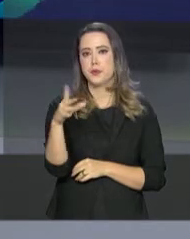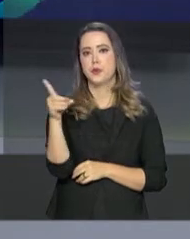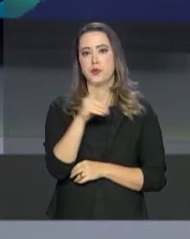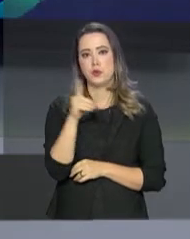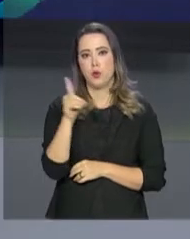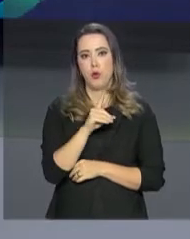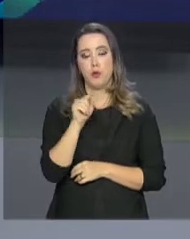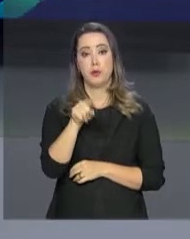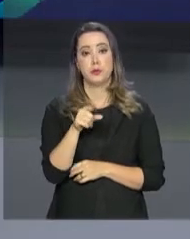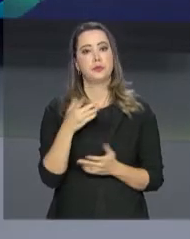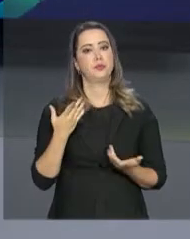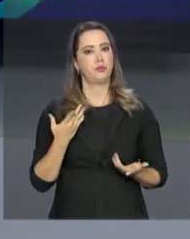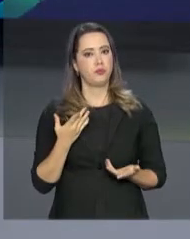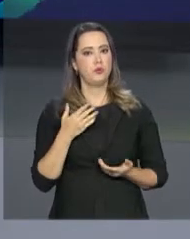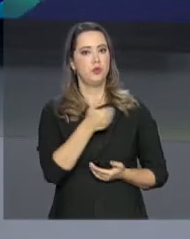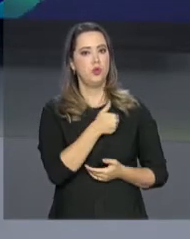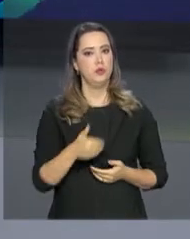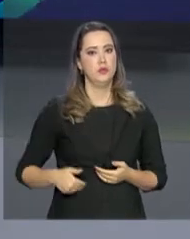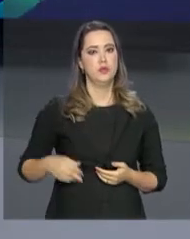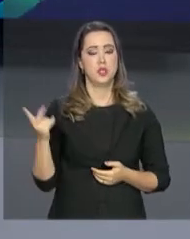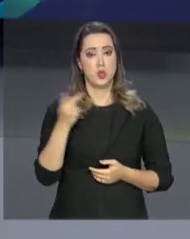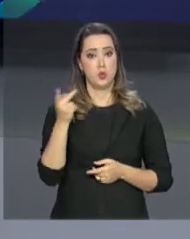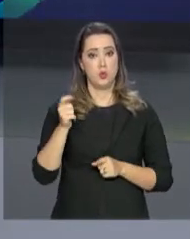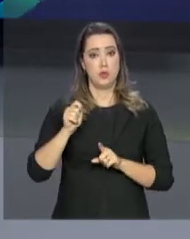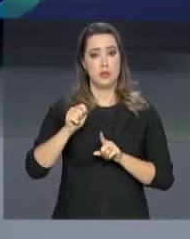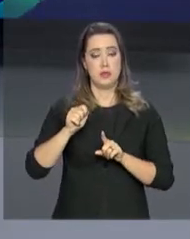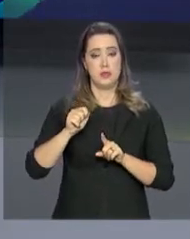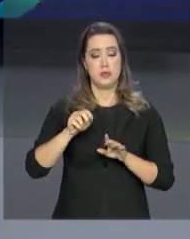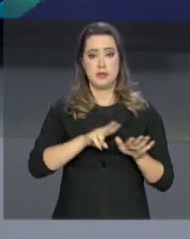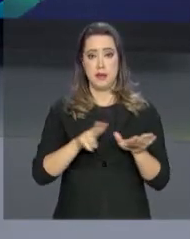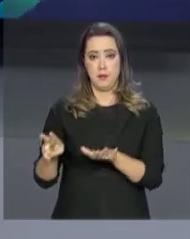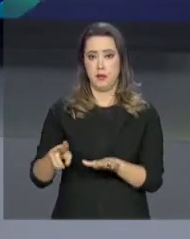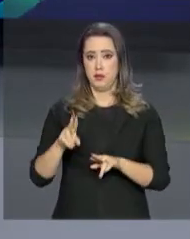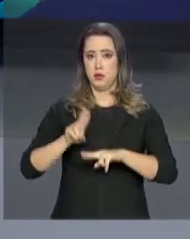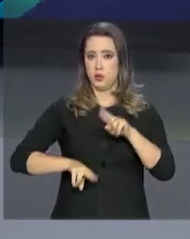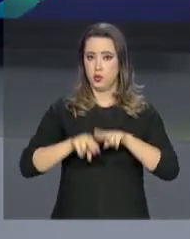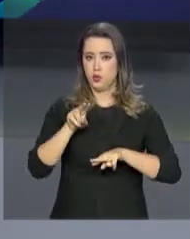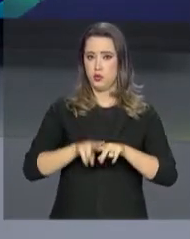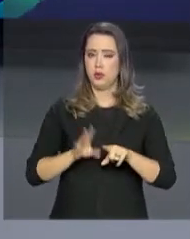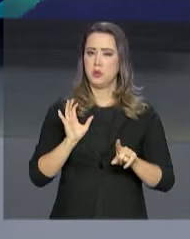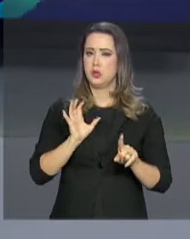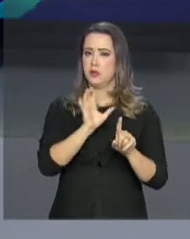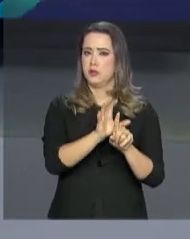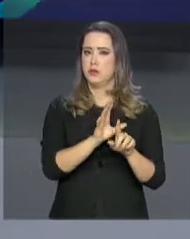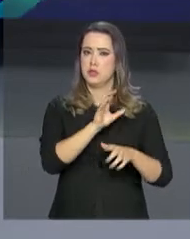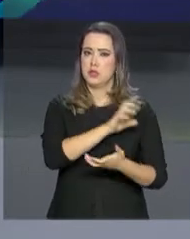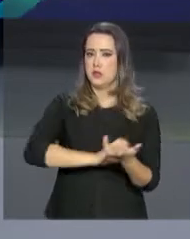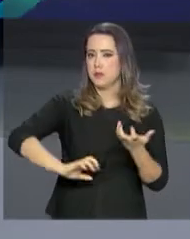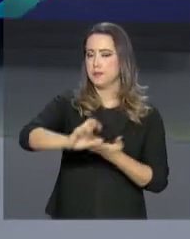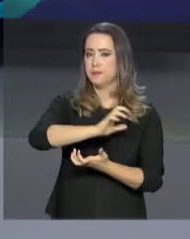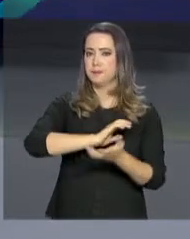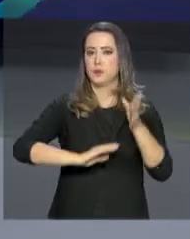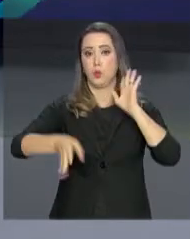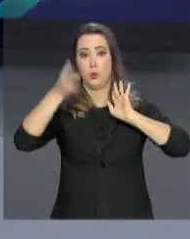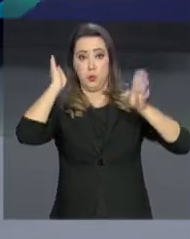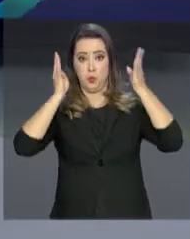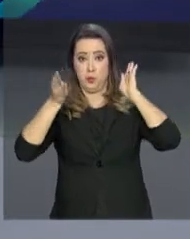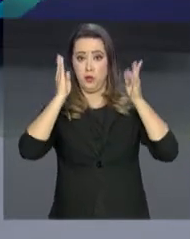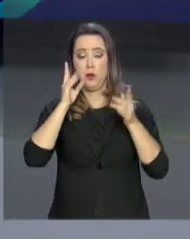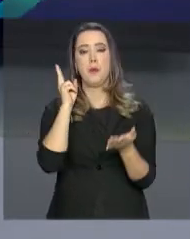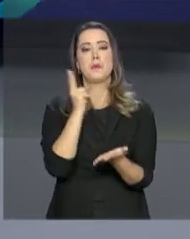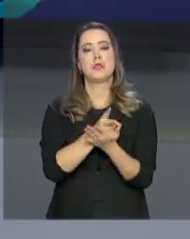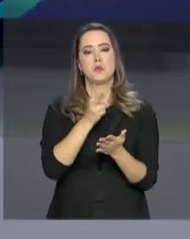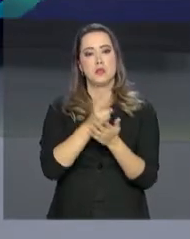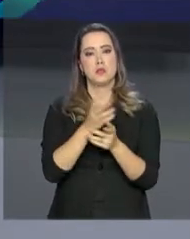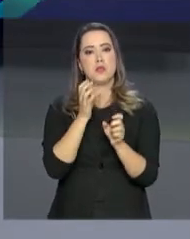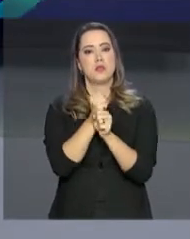dólares. Segundo o governo, as duas primeiras semanas de junho ainda tiveram impacto da greve dos caminhoneiros, mas mesmo assim o mês fechou com saldo